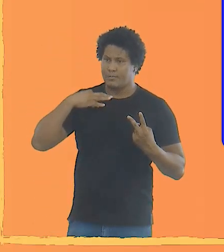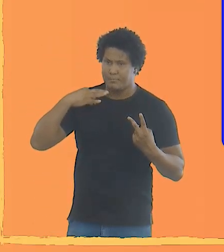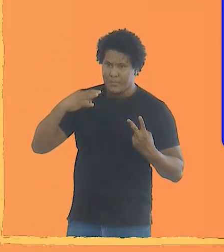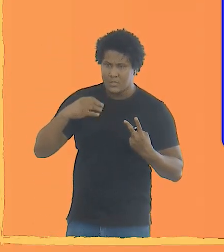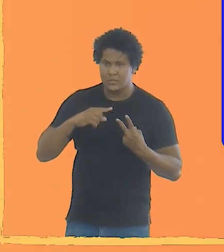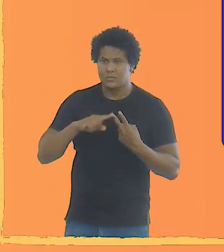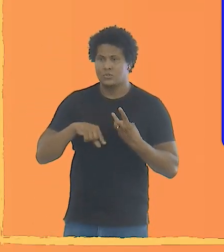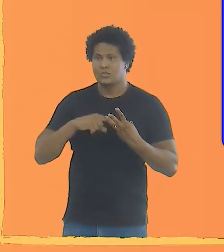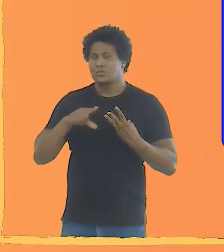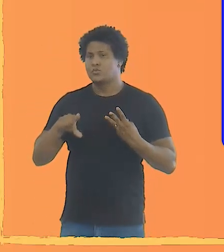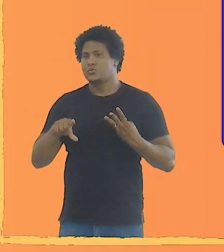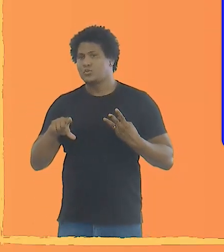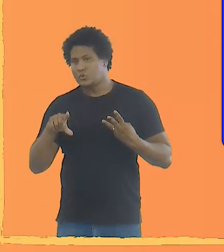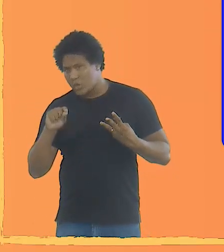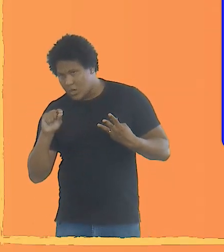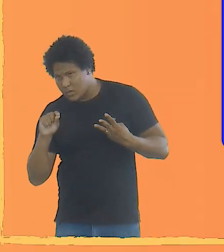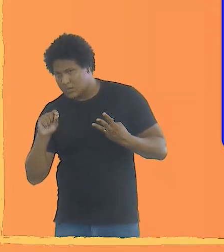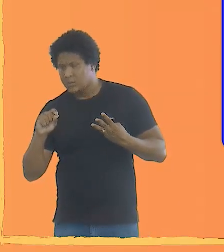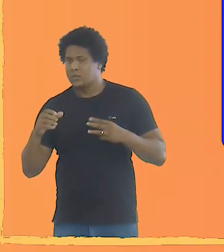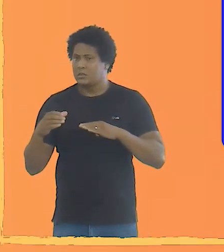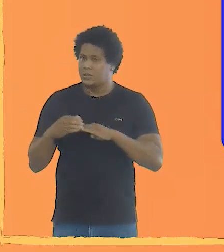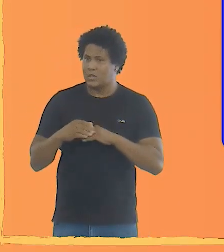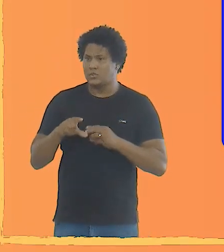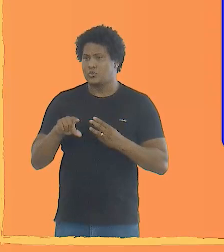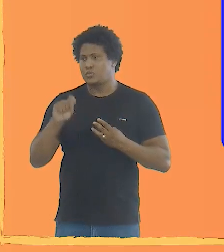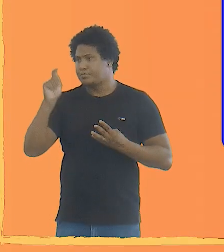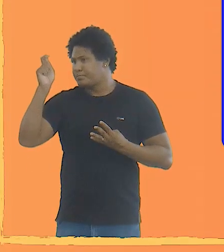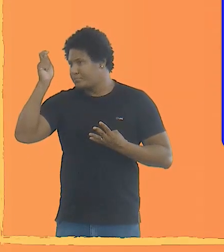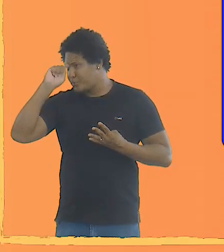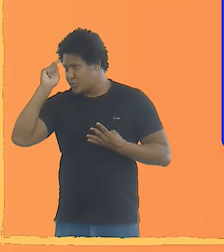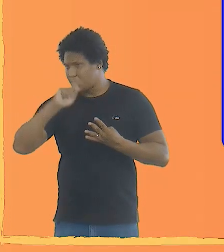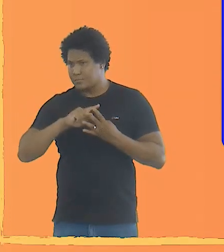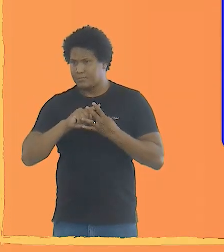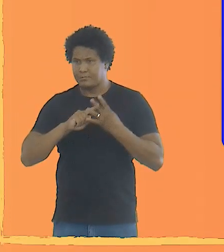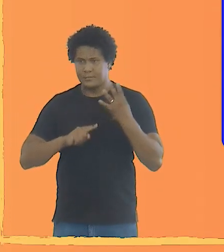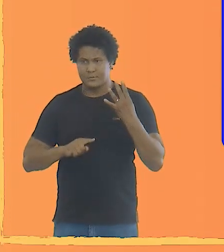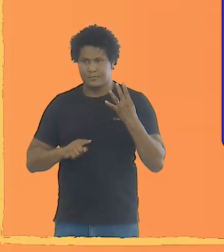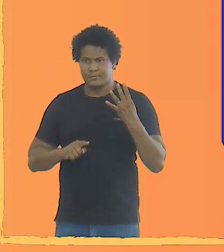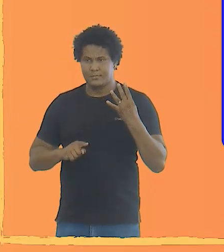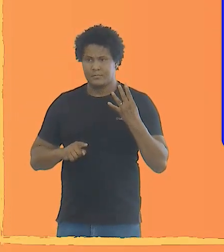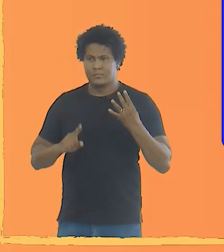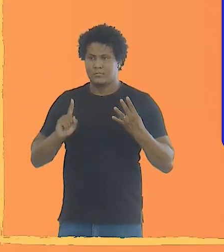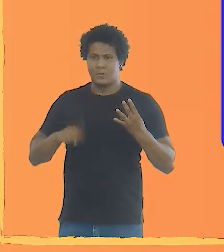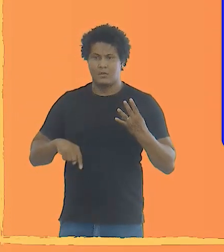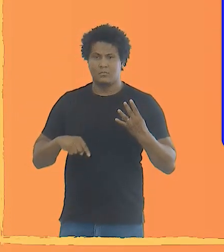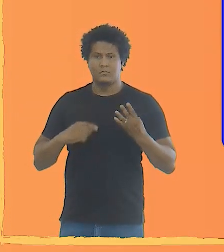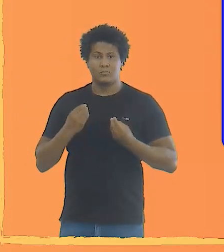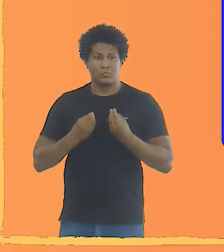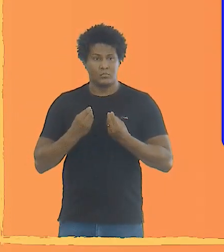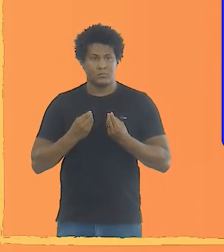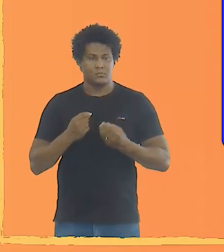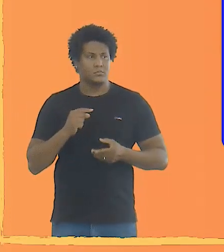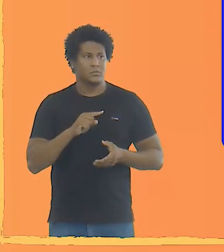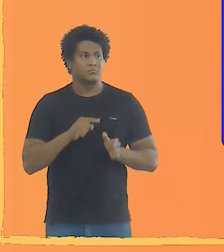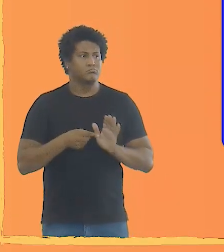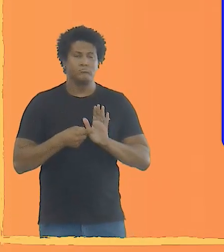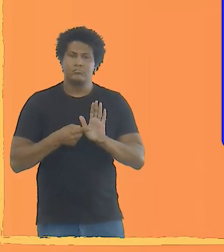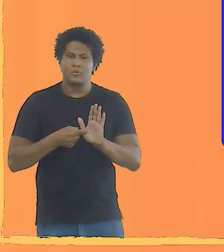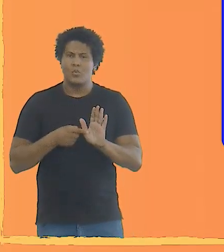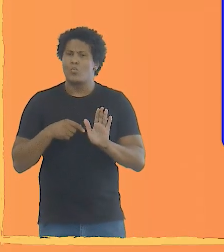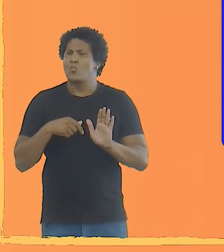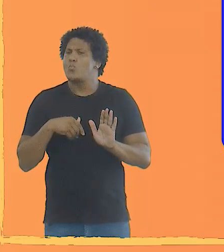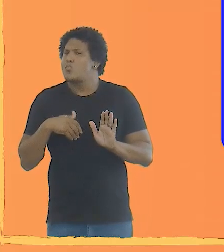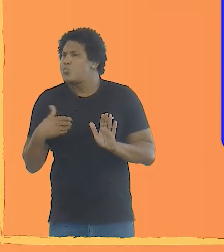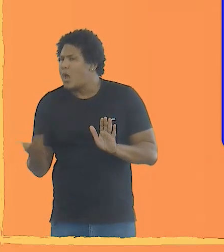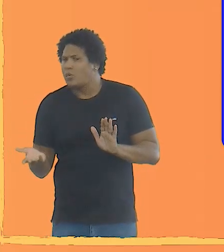escolha do tênis, escolha do boné. São 4 etapas. Depois, o que é que a gente faz? A gente indica quantas possibilidades eu